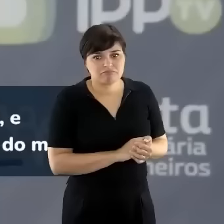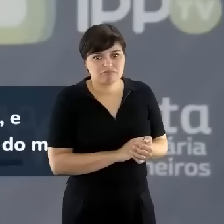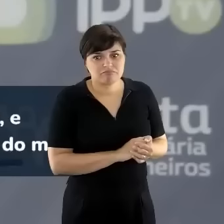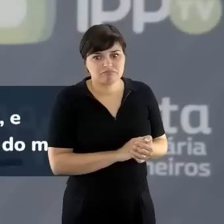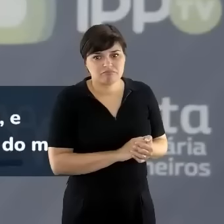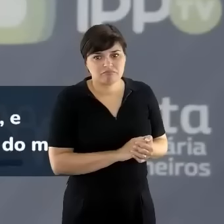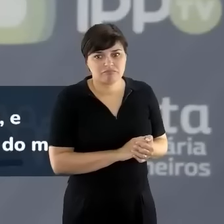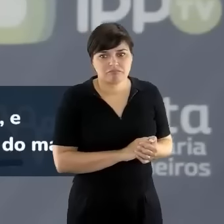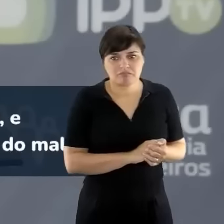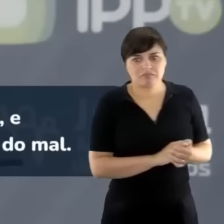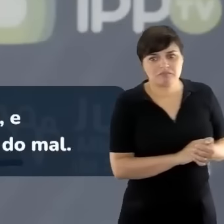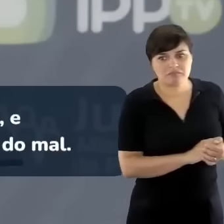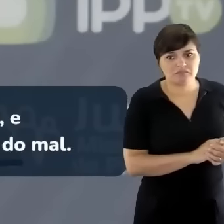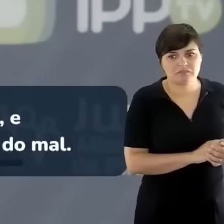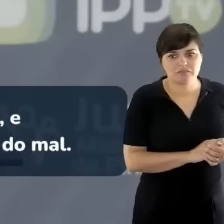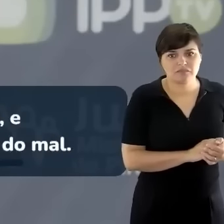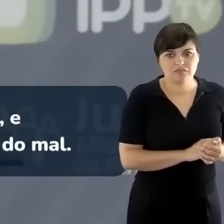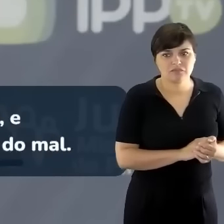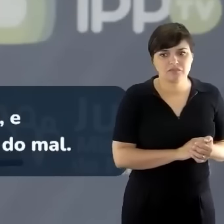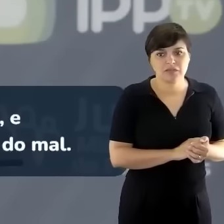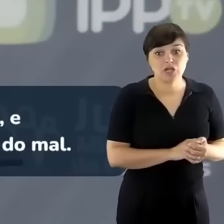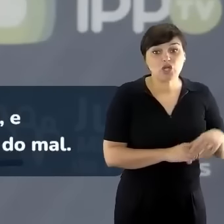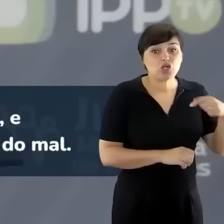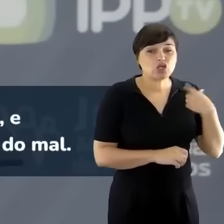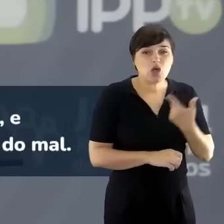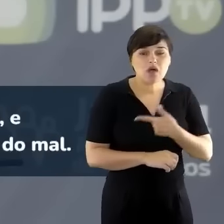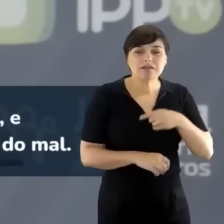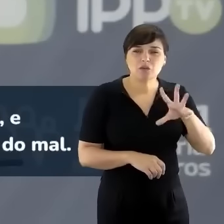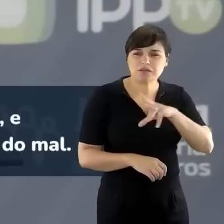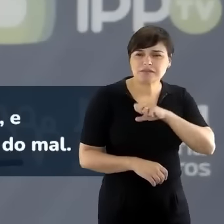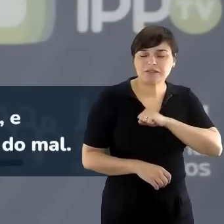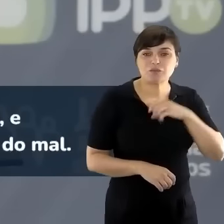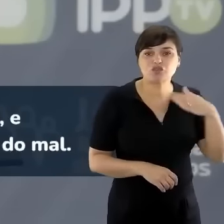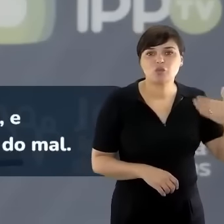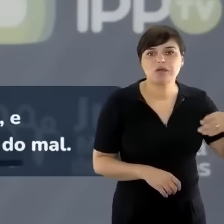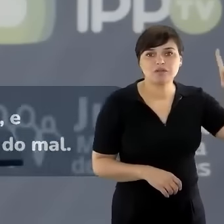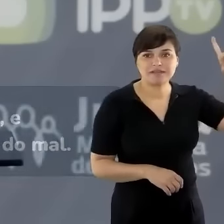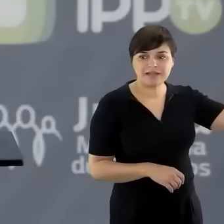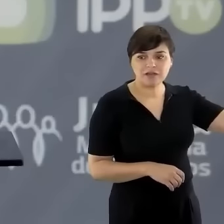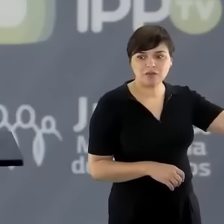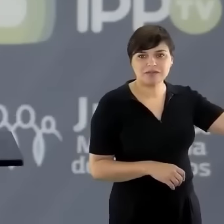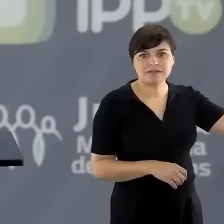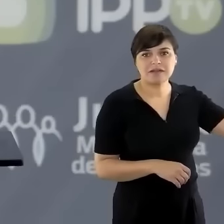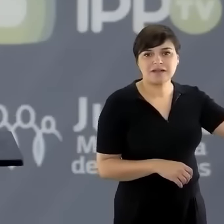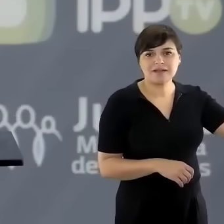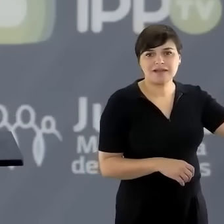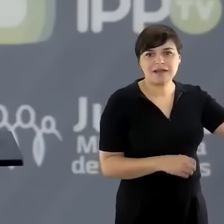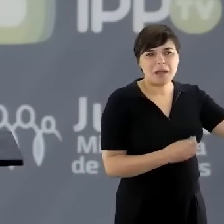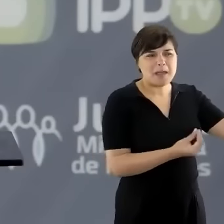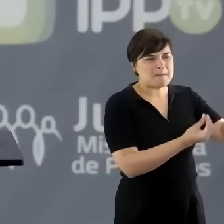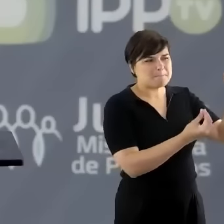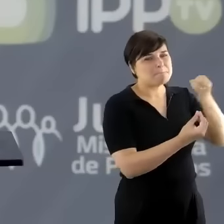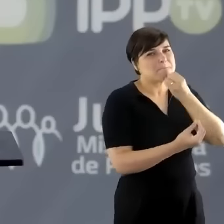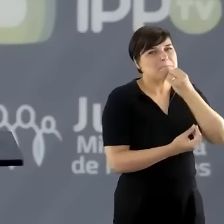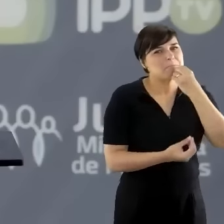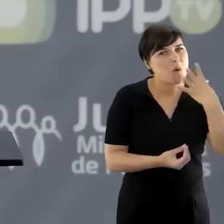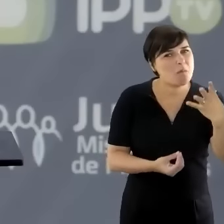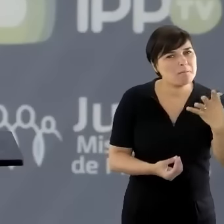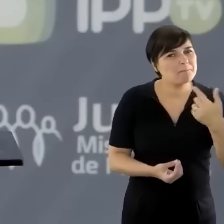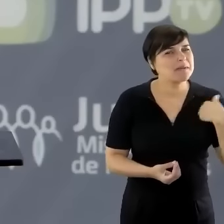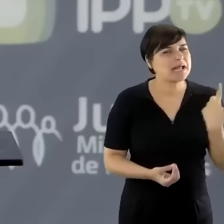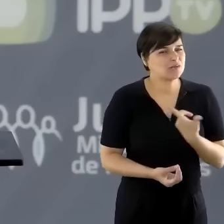demais desse Versículo quando isso é endereçado a nós mas Ficamos muito aborrecidos como